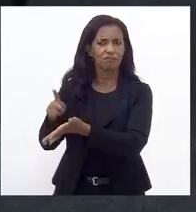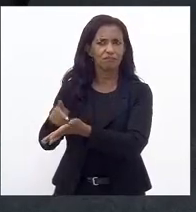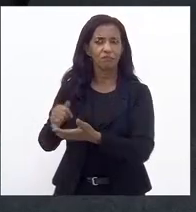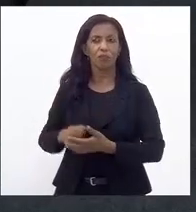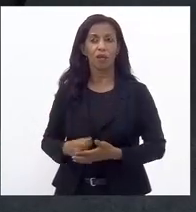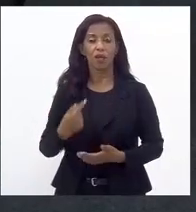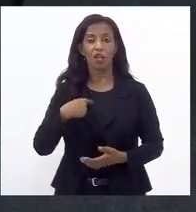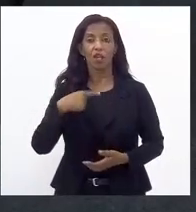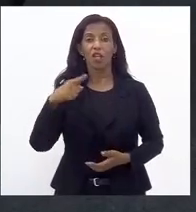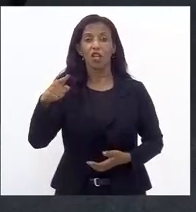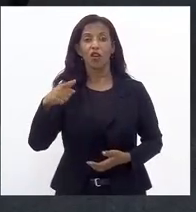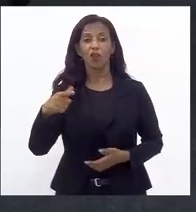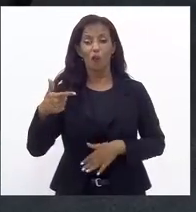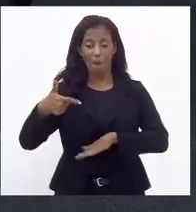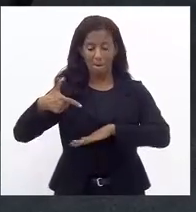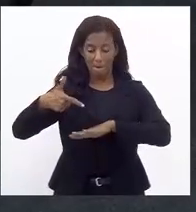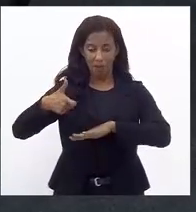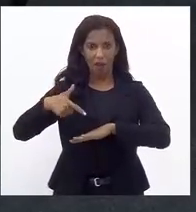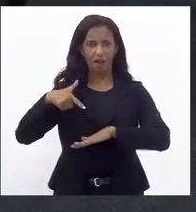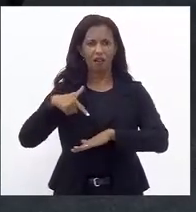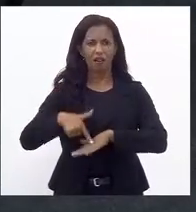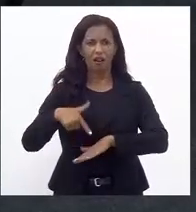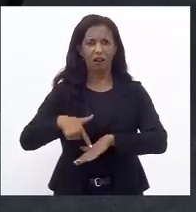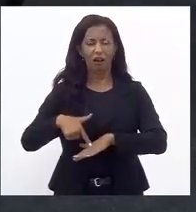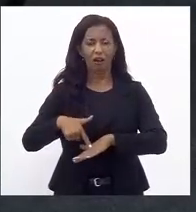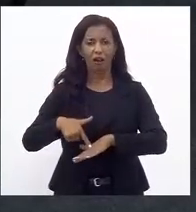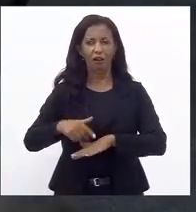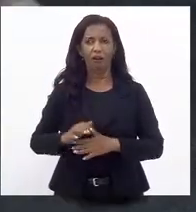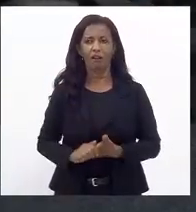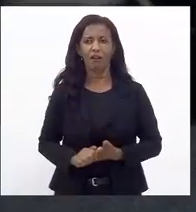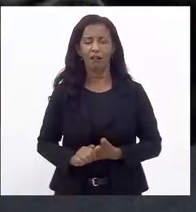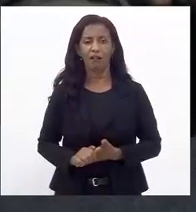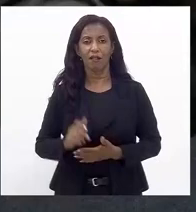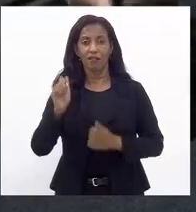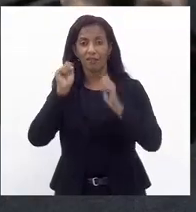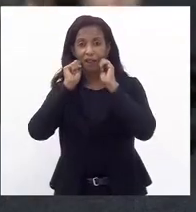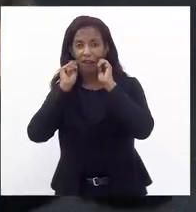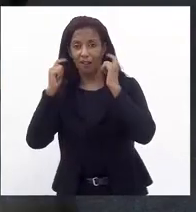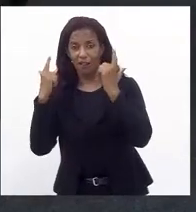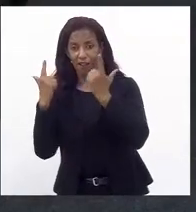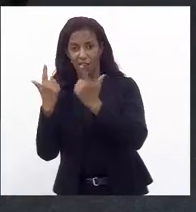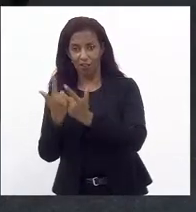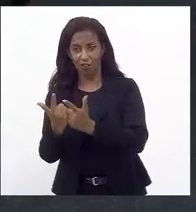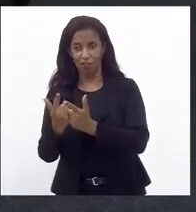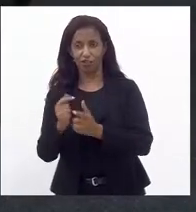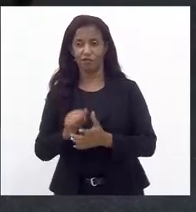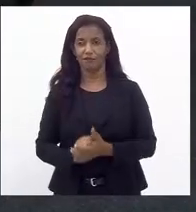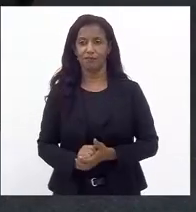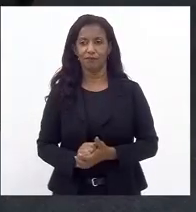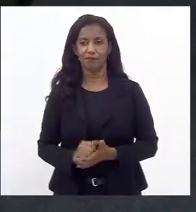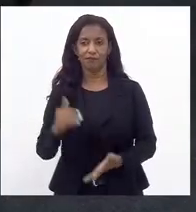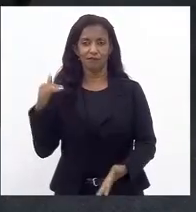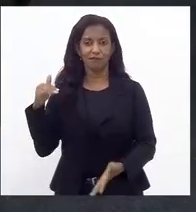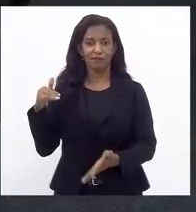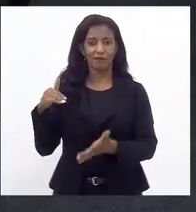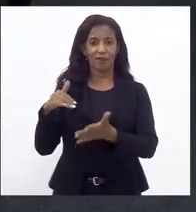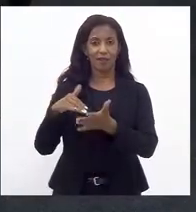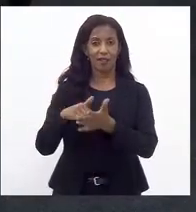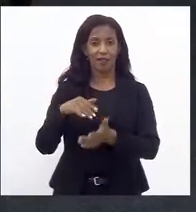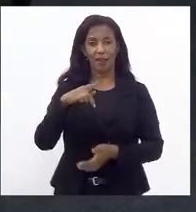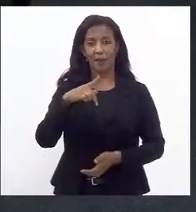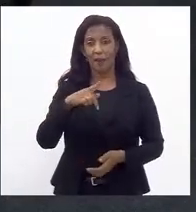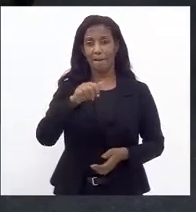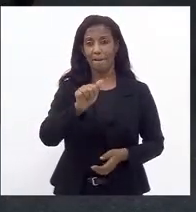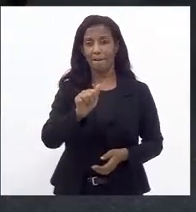e eu fui com o pé quebrado é só nerd e até Padre